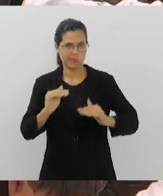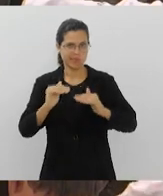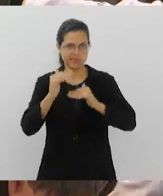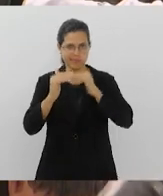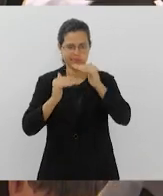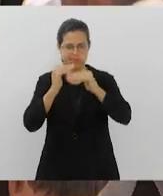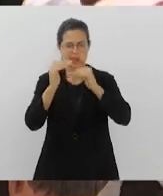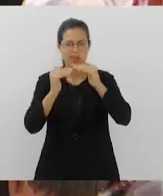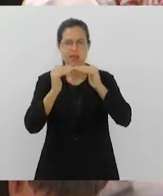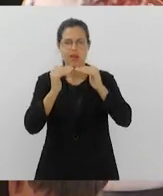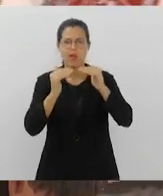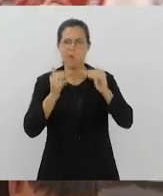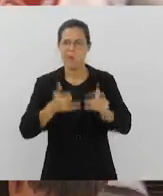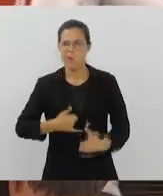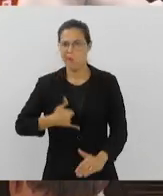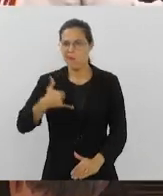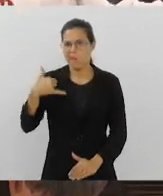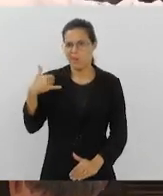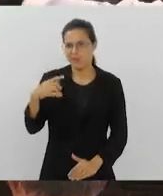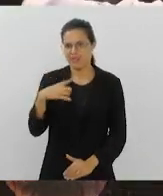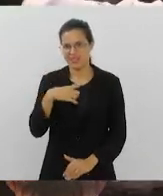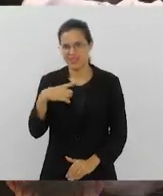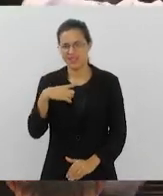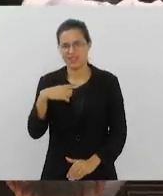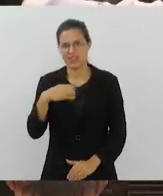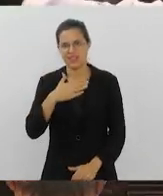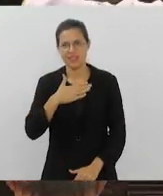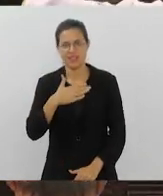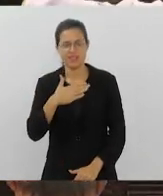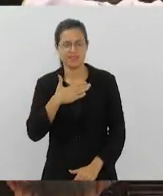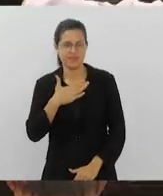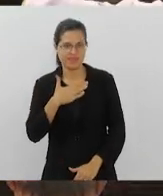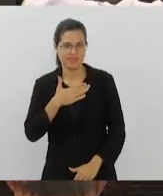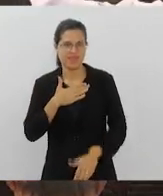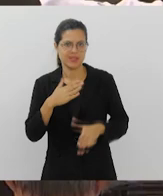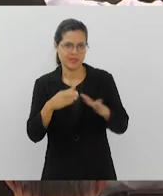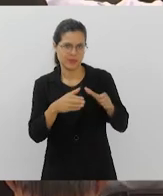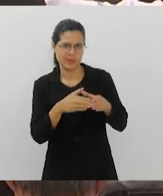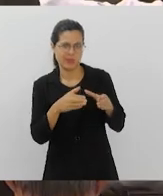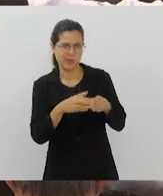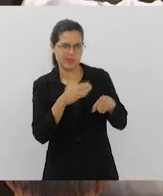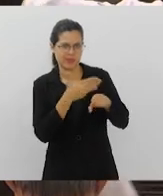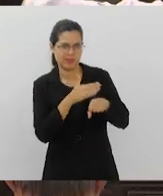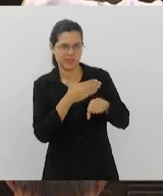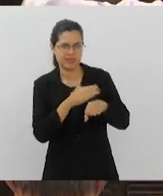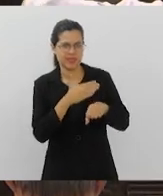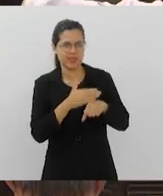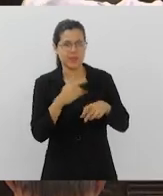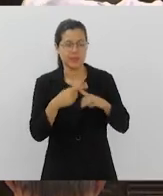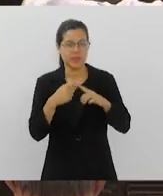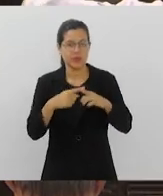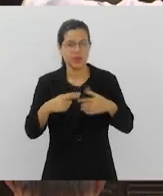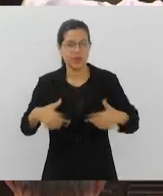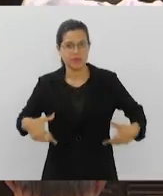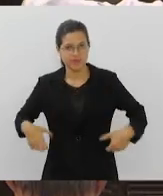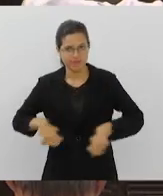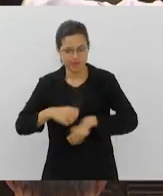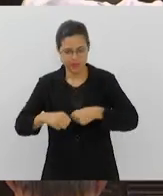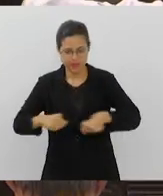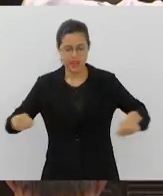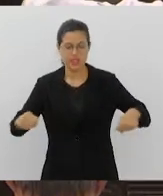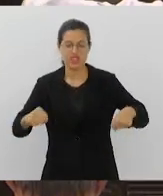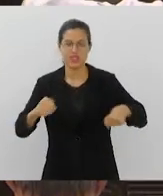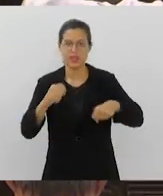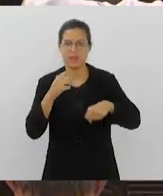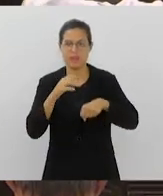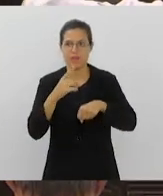muito orgulho de tê-la na minha academia, porque eu sou um faixa vermelha que há 35 anos